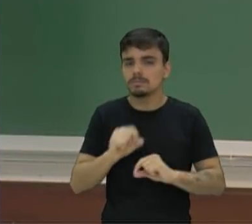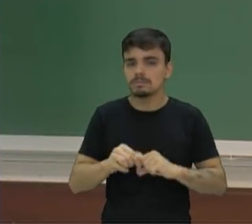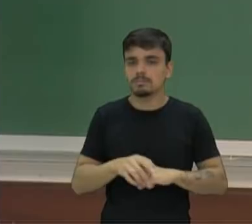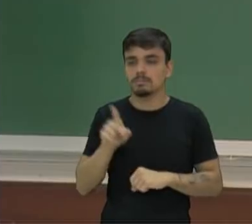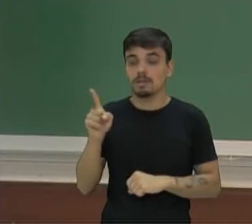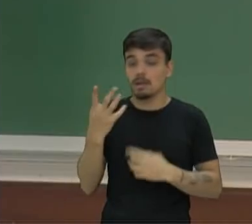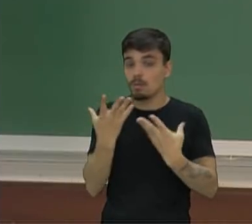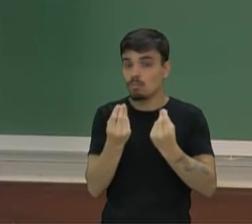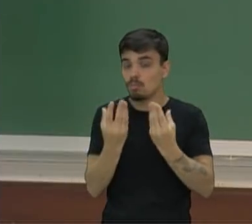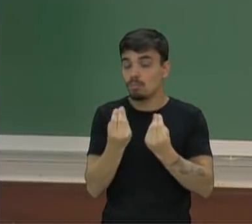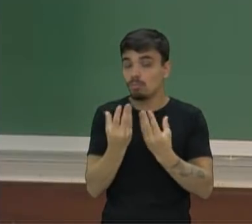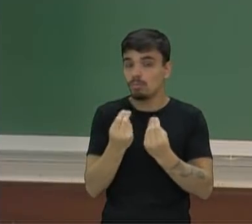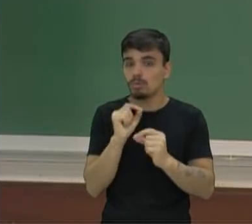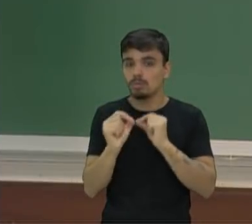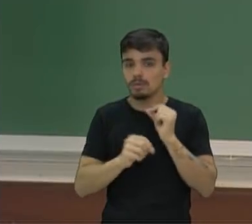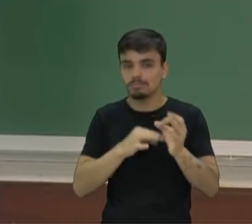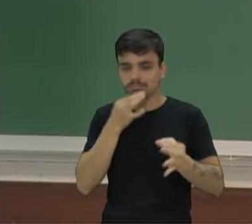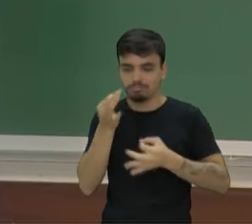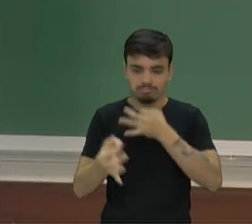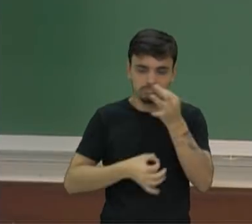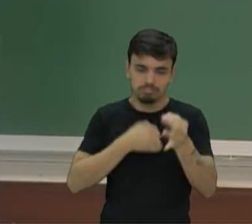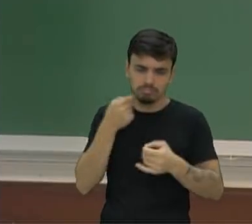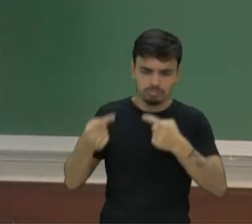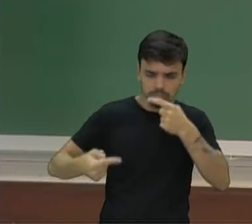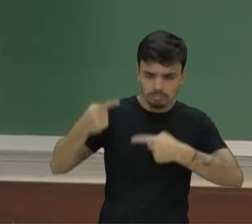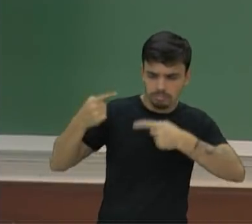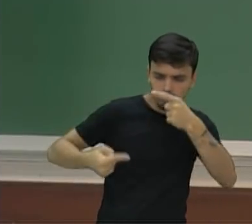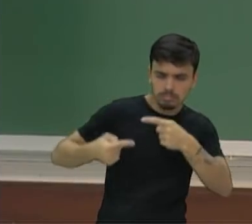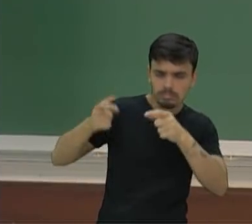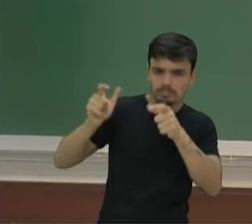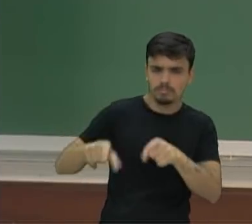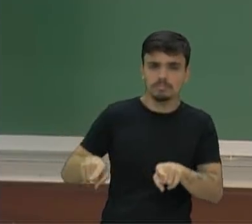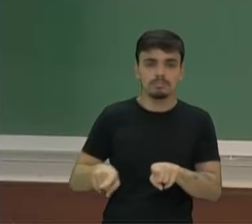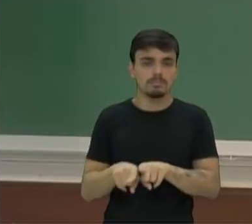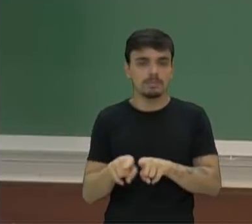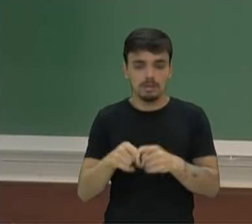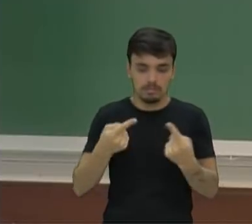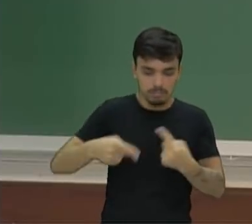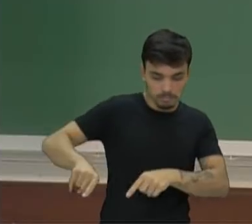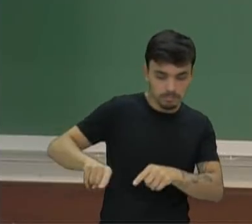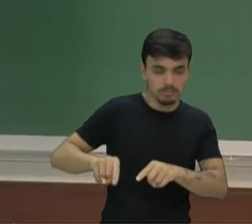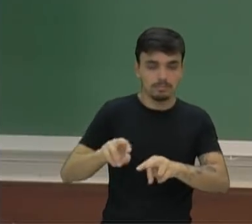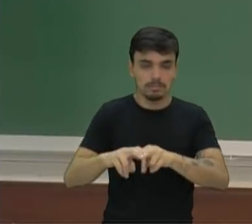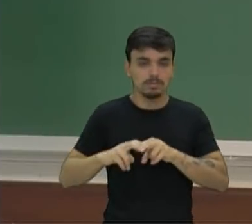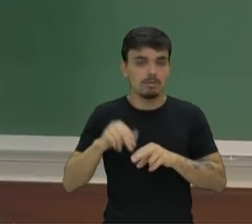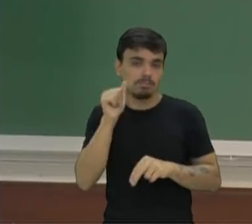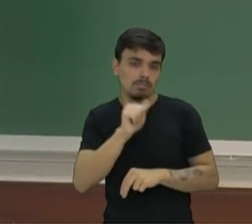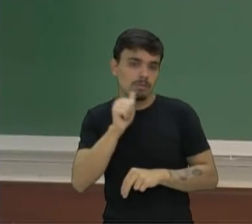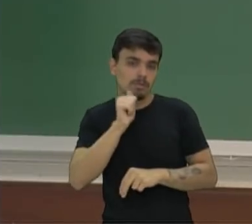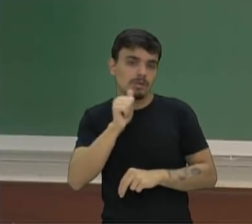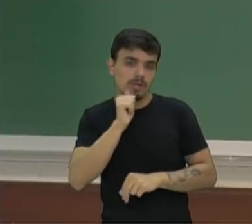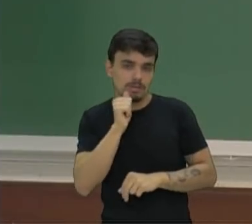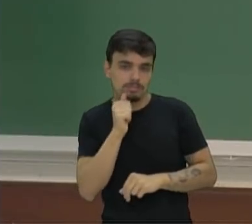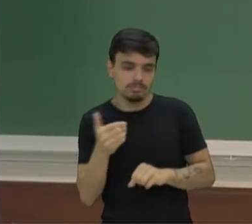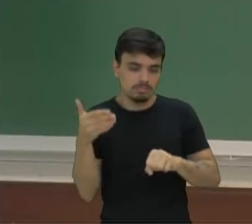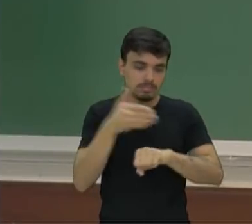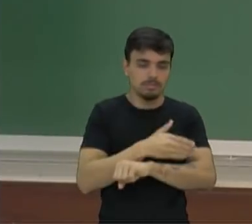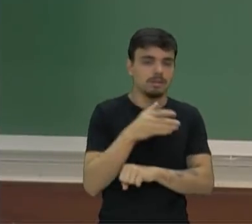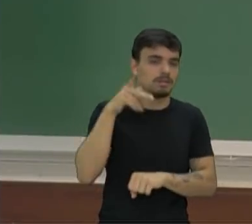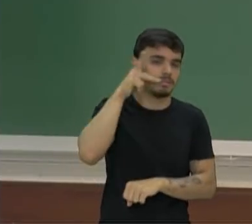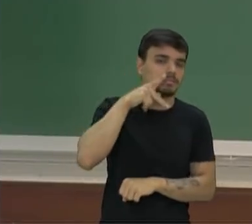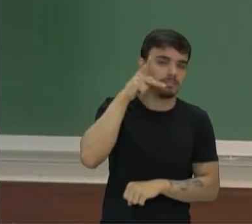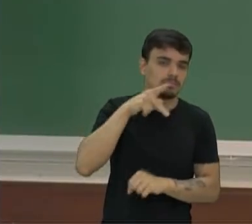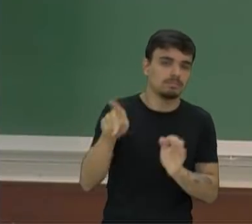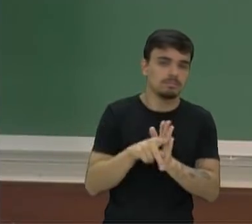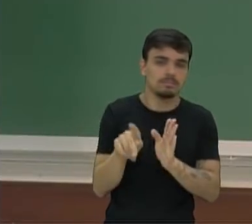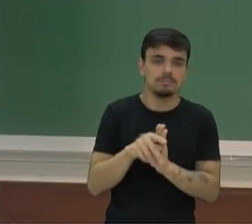muito criticada, ou Péricles, melhor dizendo, era muito criticado pelos seus opositores, dizendo por que uma mulher interfere diretamente na política de